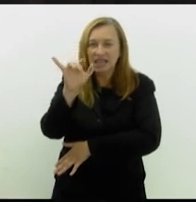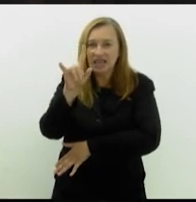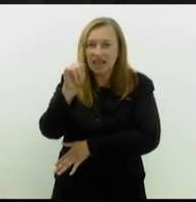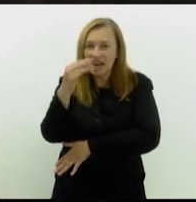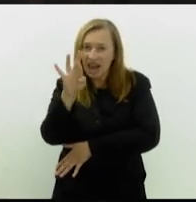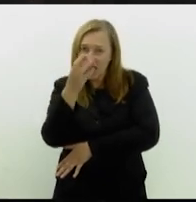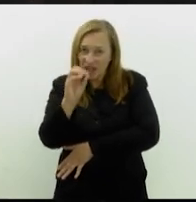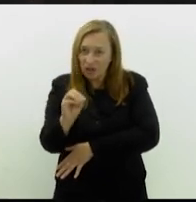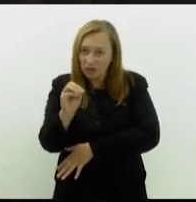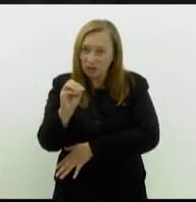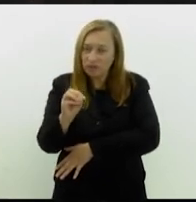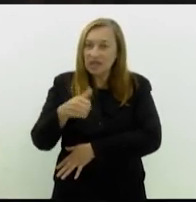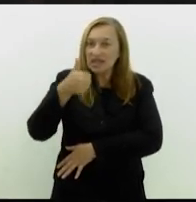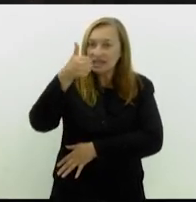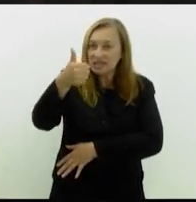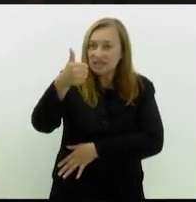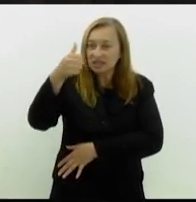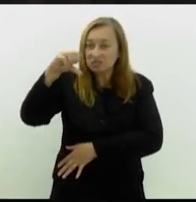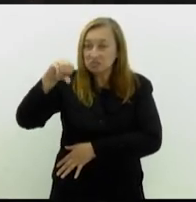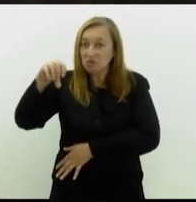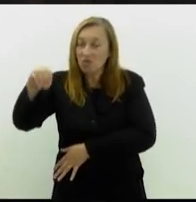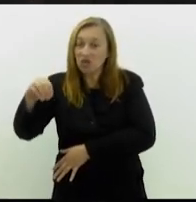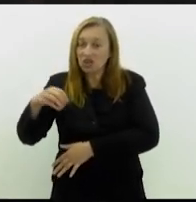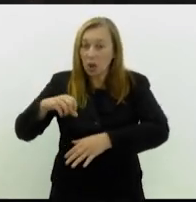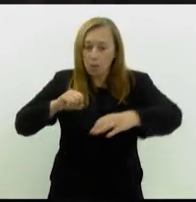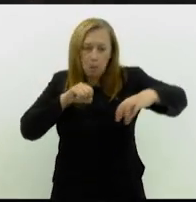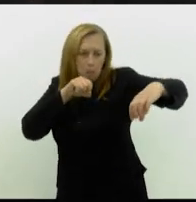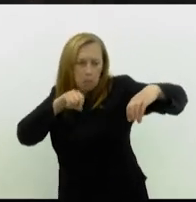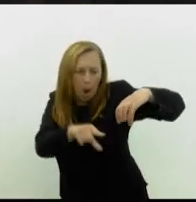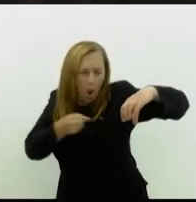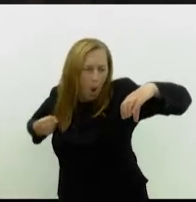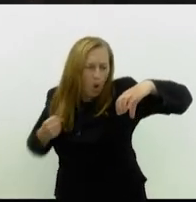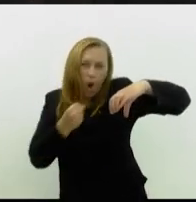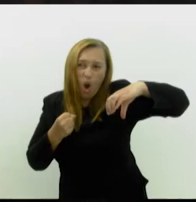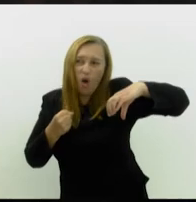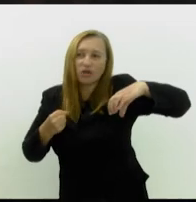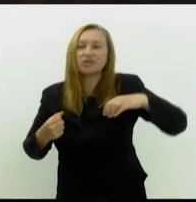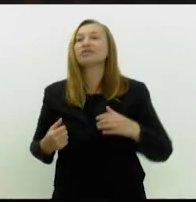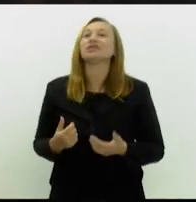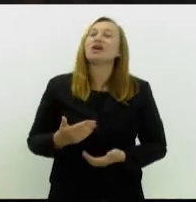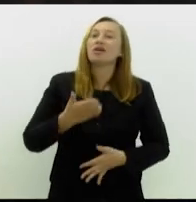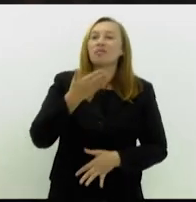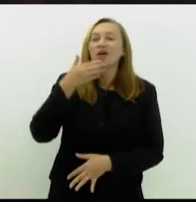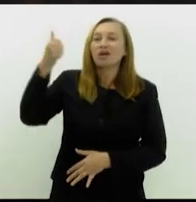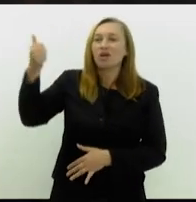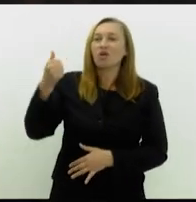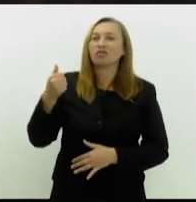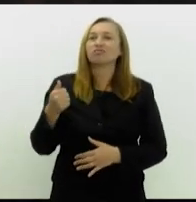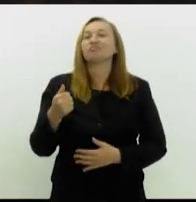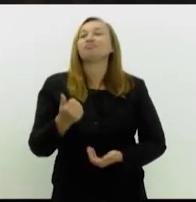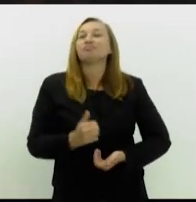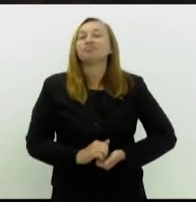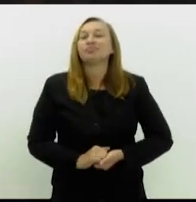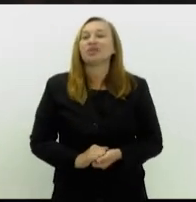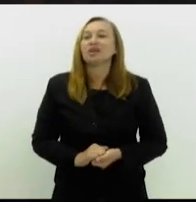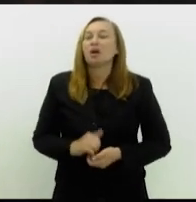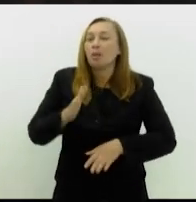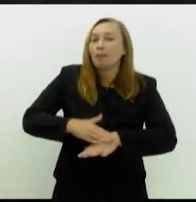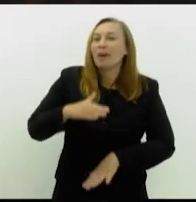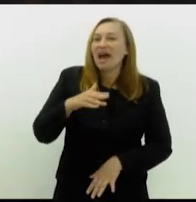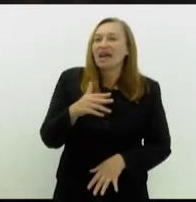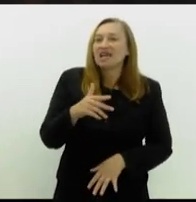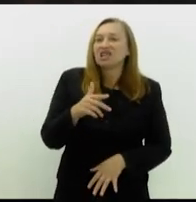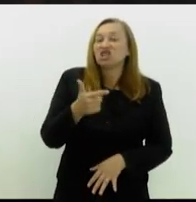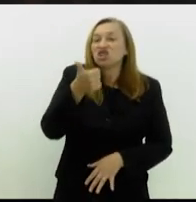gols 190 gols maiir do campeonato carioca com mais de 200 gols por mais de